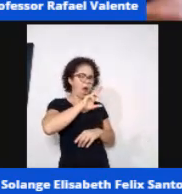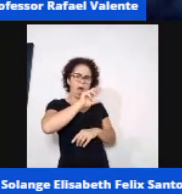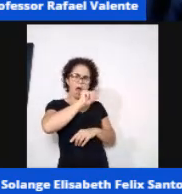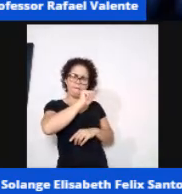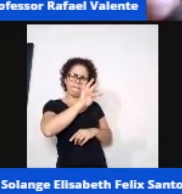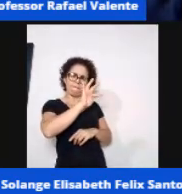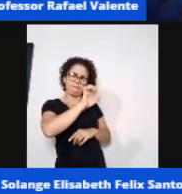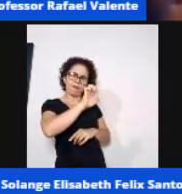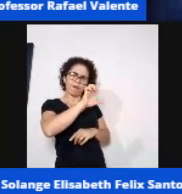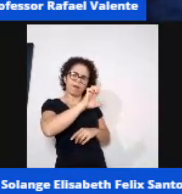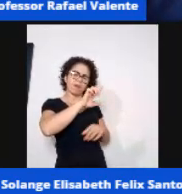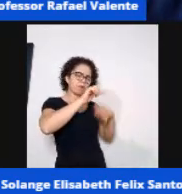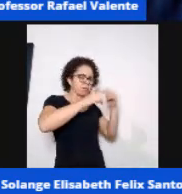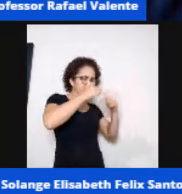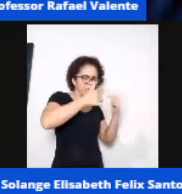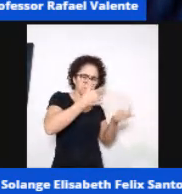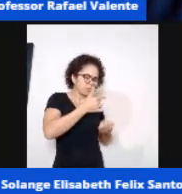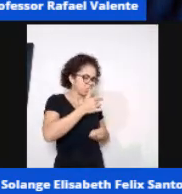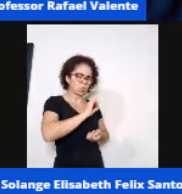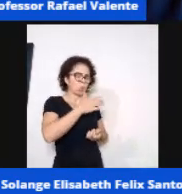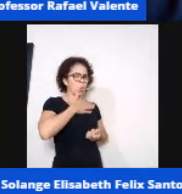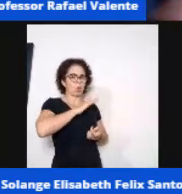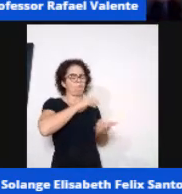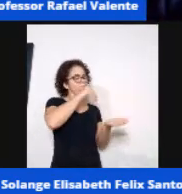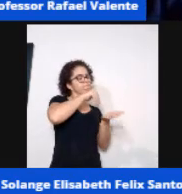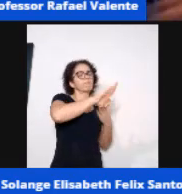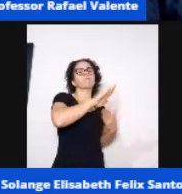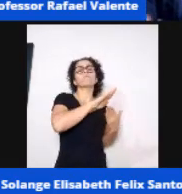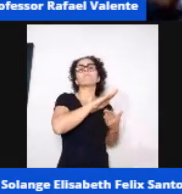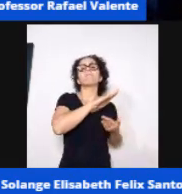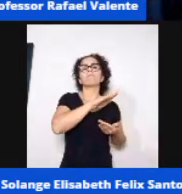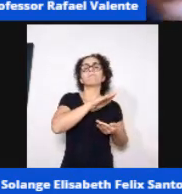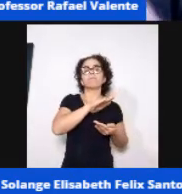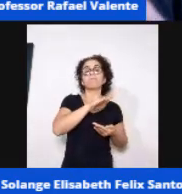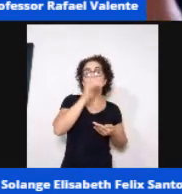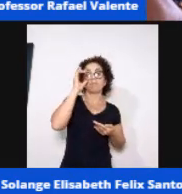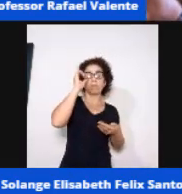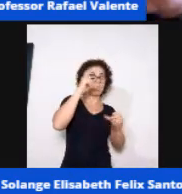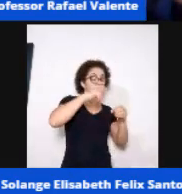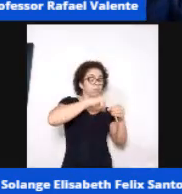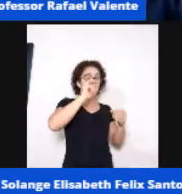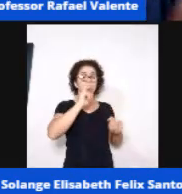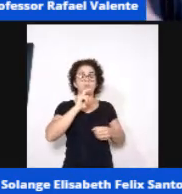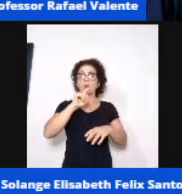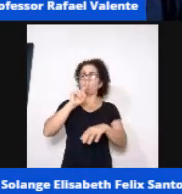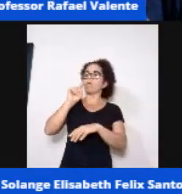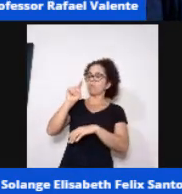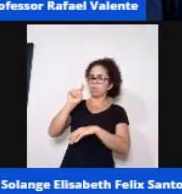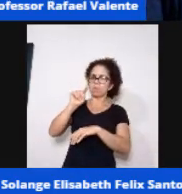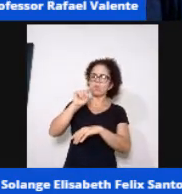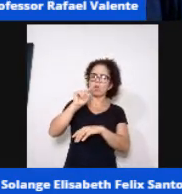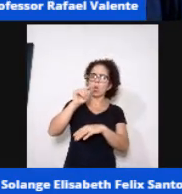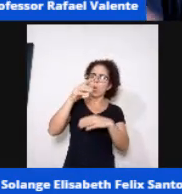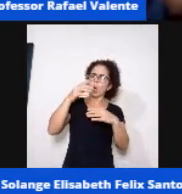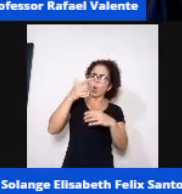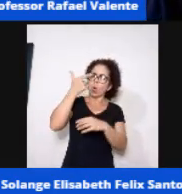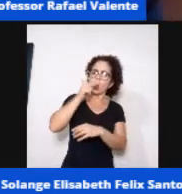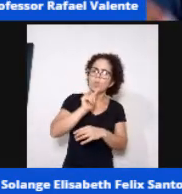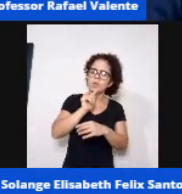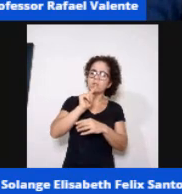seu aluno? Ou para o seu, enfim, para o seu professor? Vocês conseguem desenvolver habilidades socioemocionais